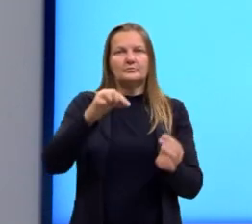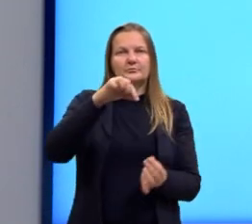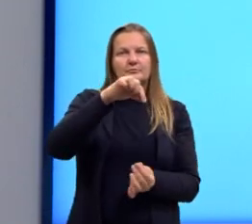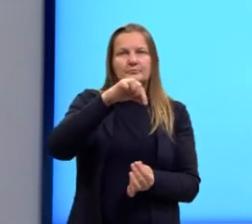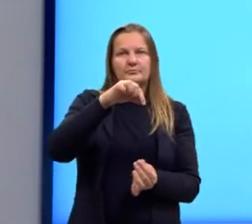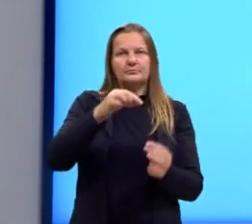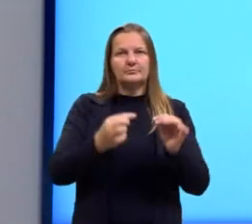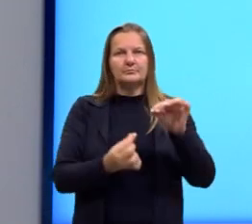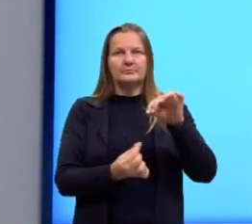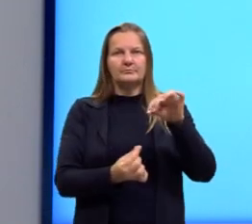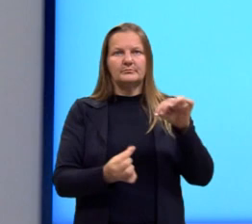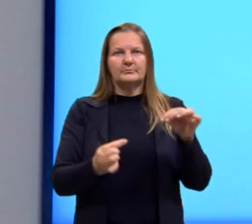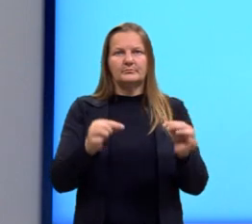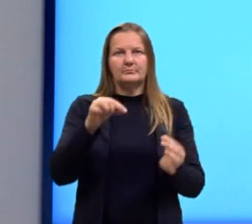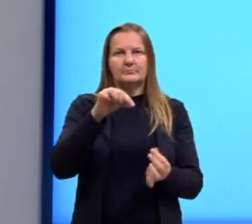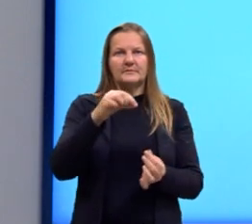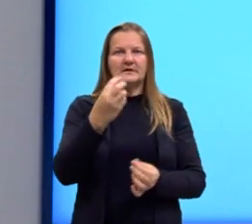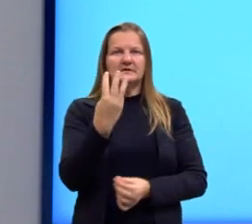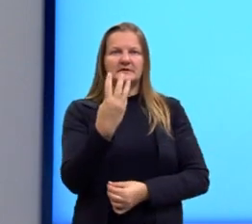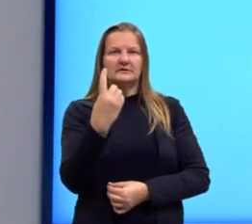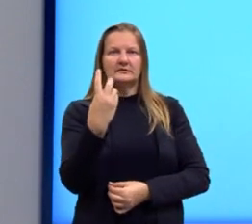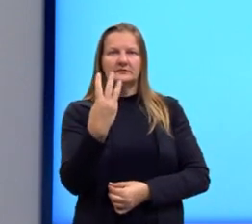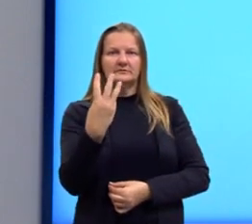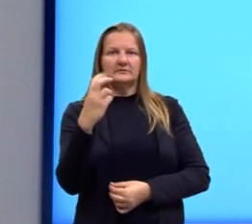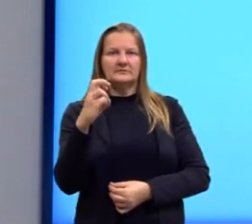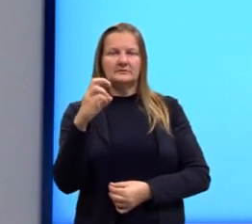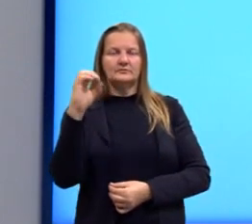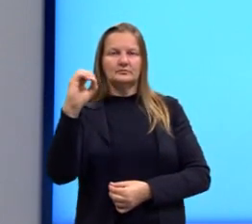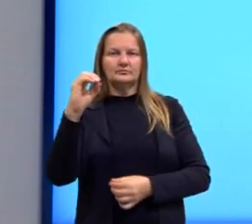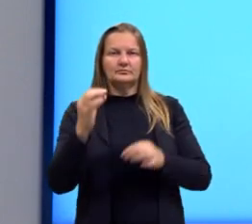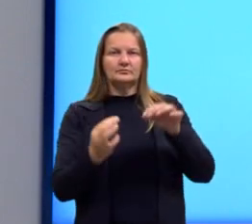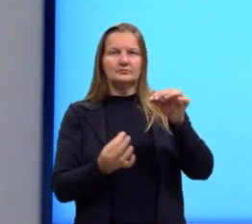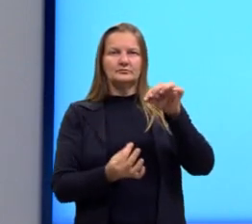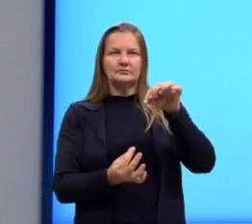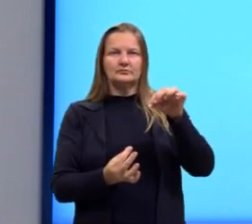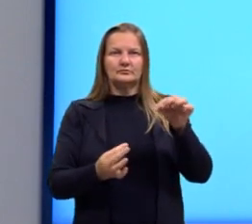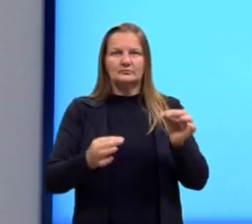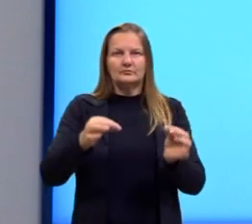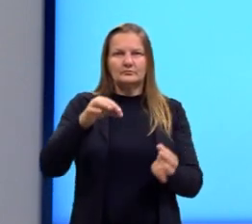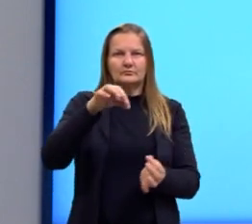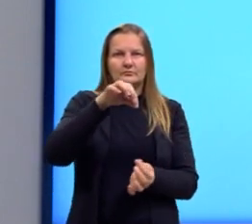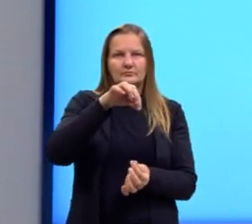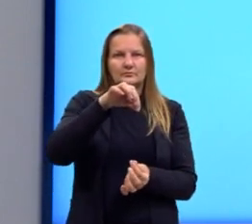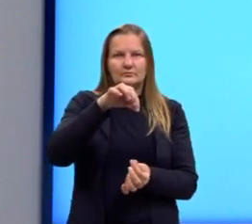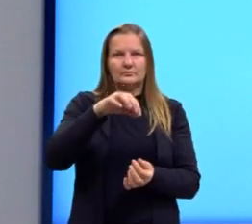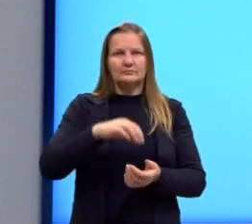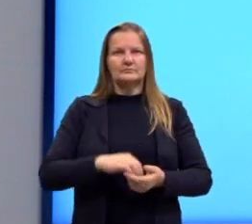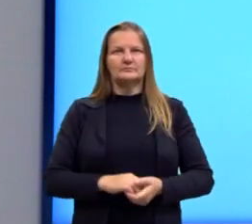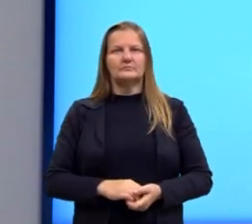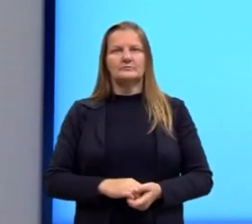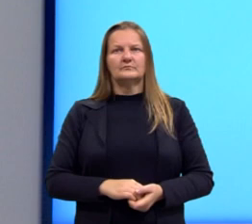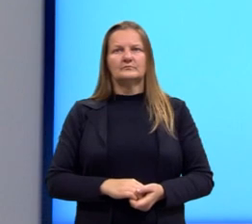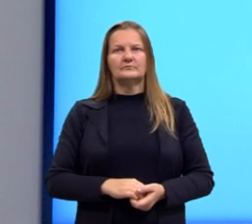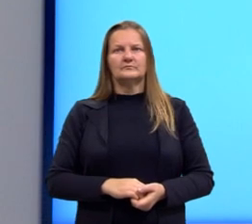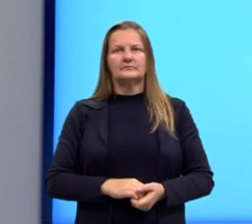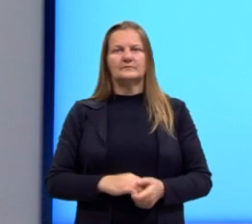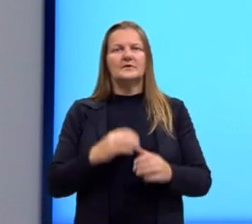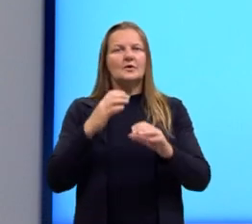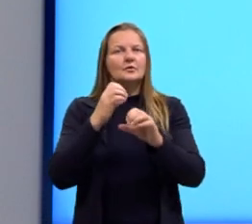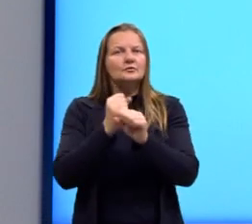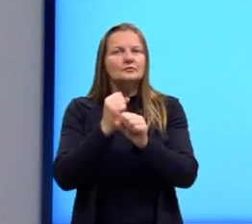de mais 135° ainda no sentido anti-horário Então nós vamos